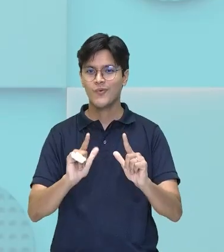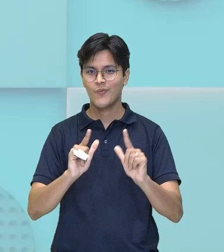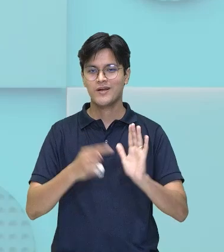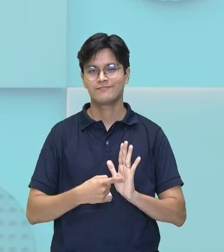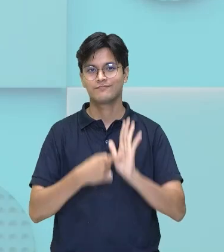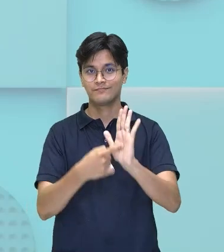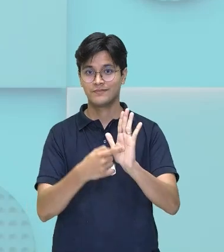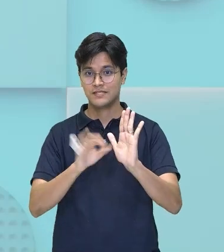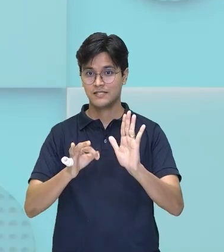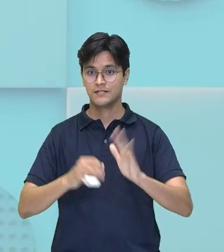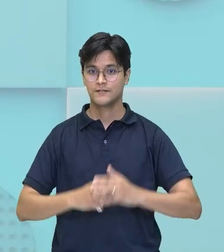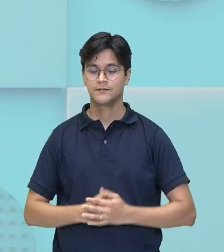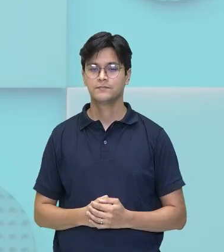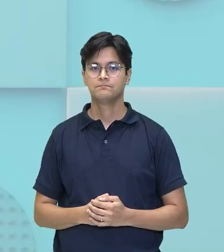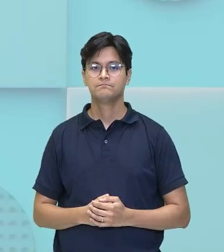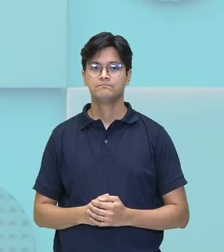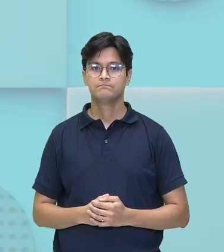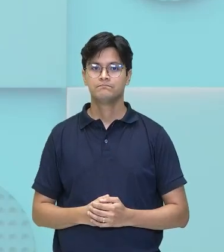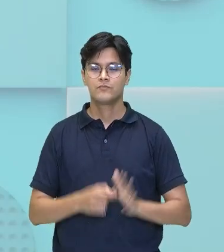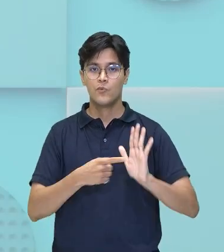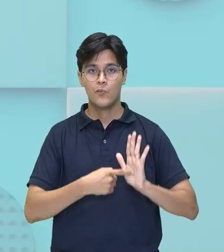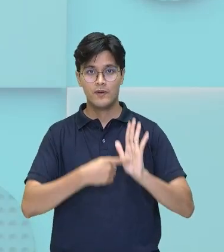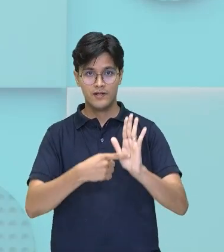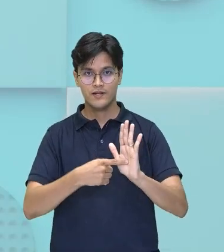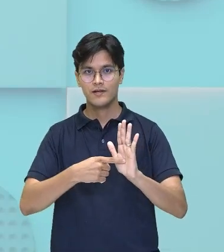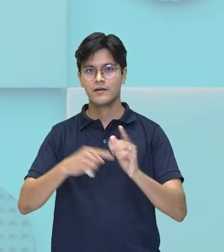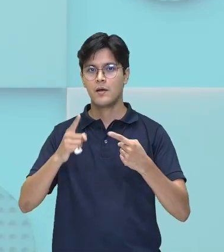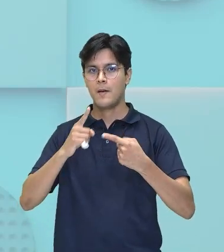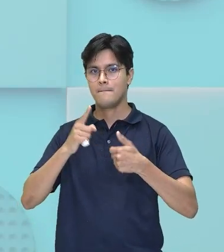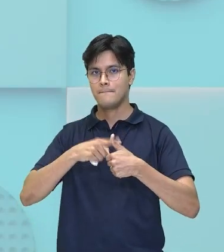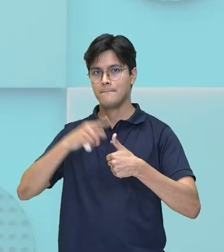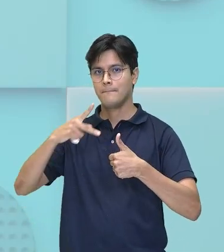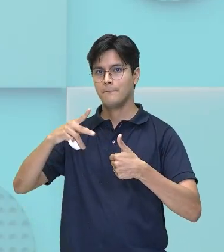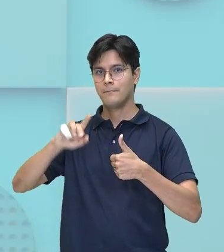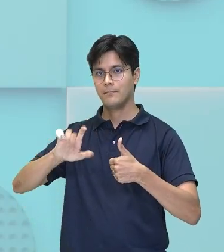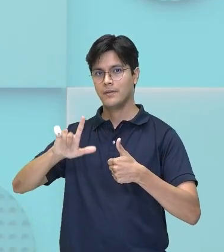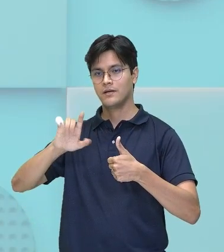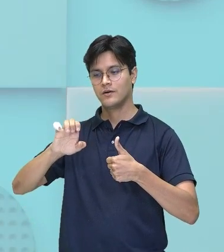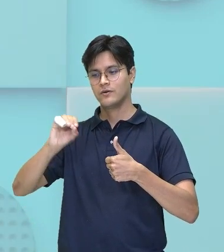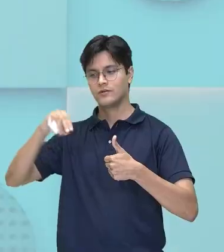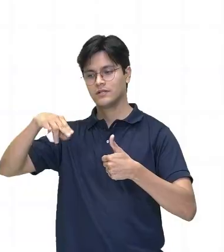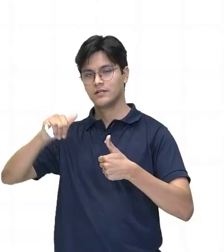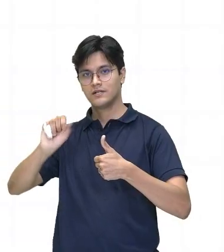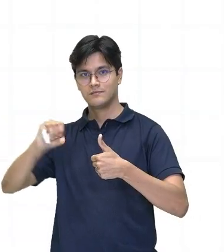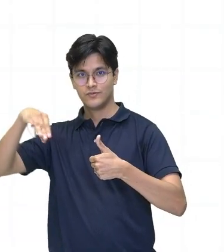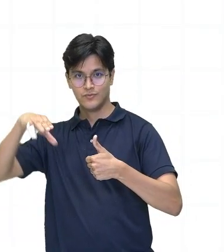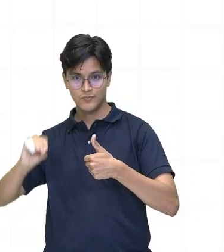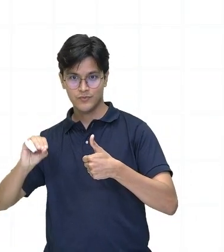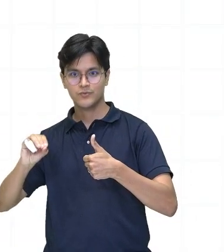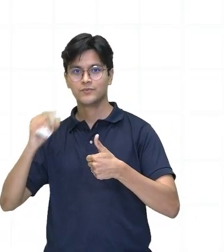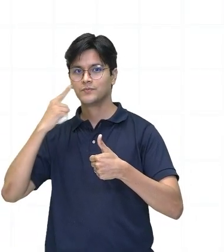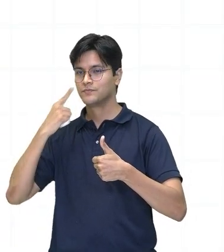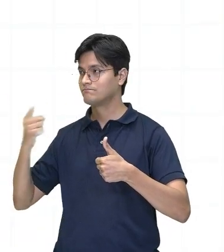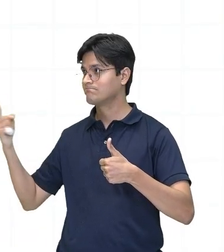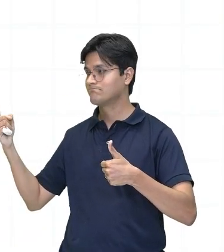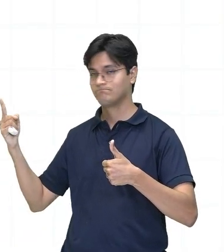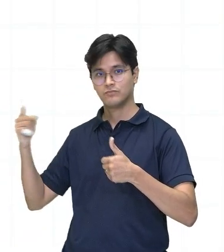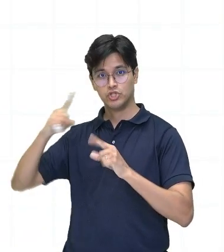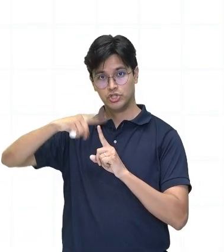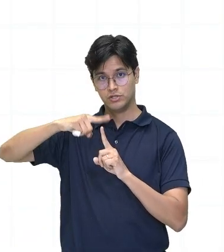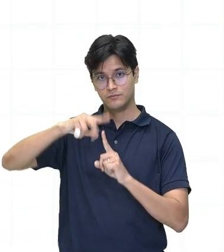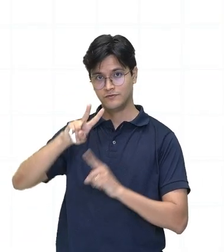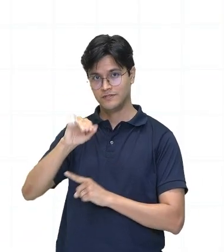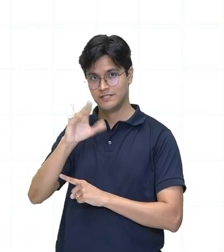para vocês. Vou apresentar para vocês o pleonasmo vicioso. Prestem atenção. O pleonasmo vicioso é